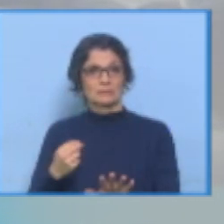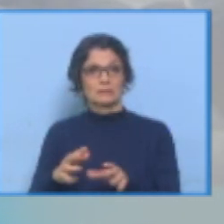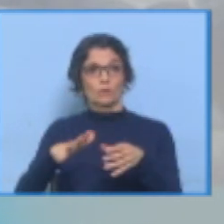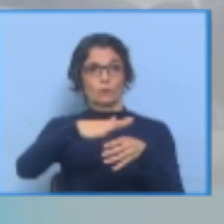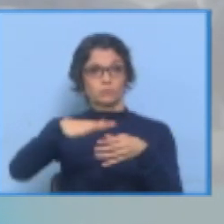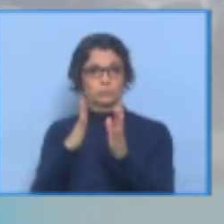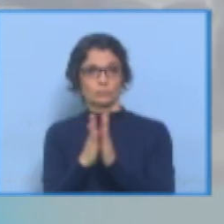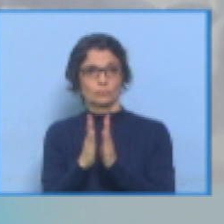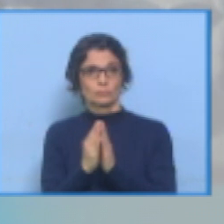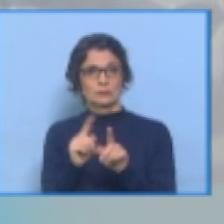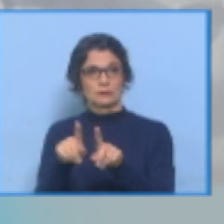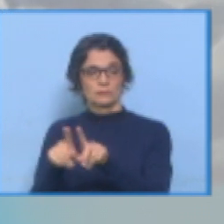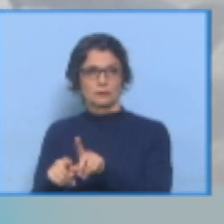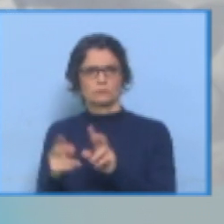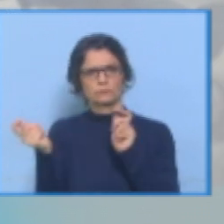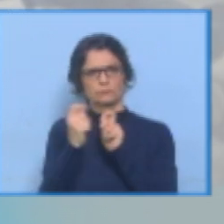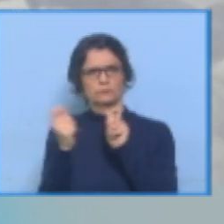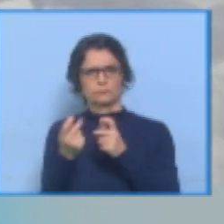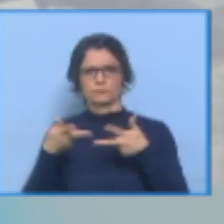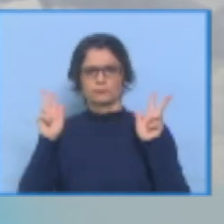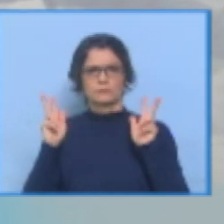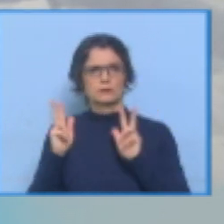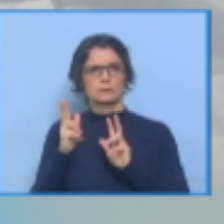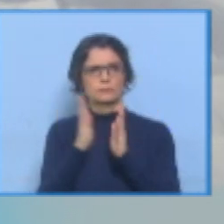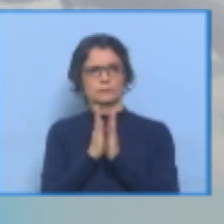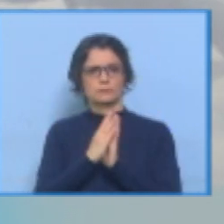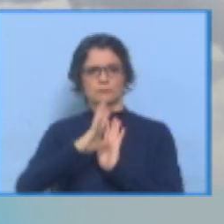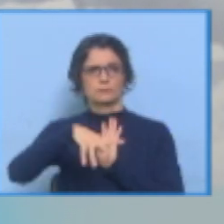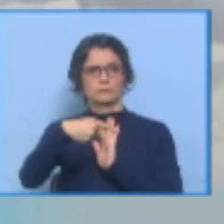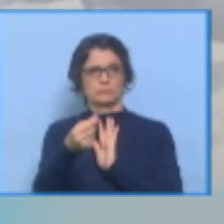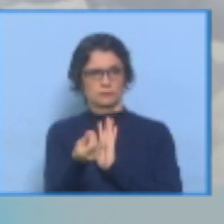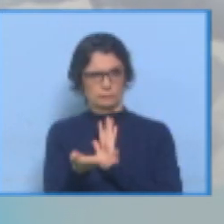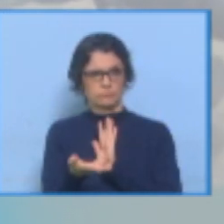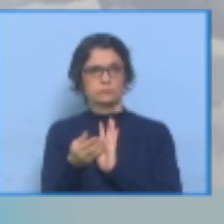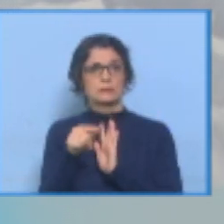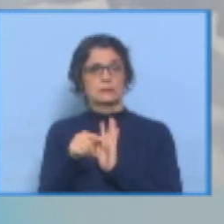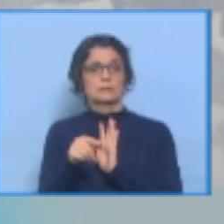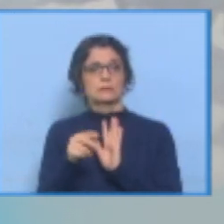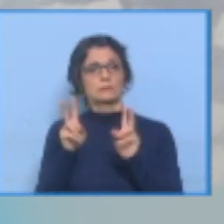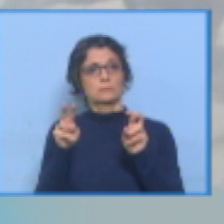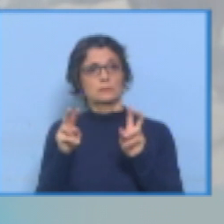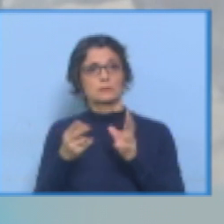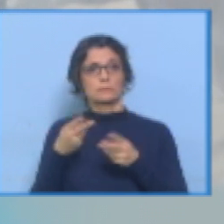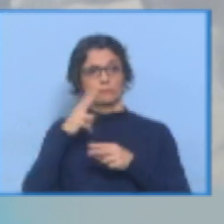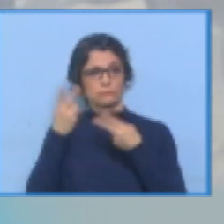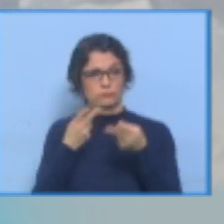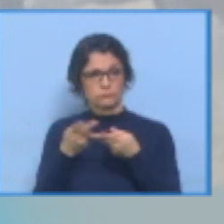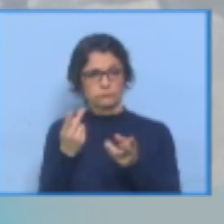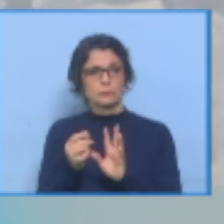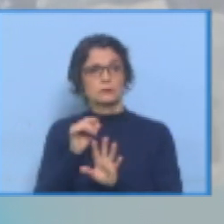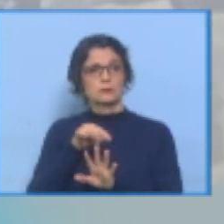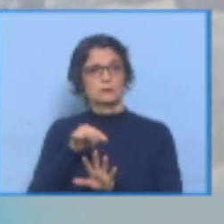debate sobre a liberdade religiosa no mundo. Uma problemática que vamos analisar daqui a pouco com Catarina Martins Betancourt, depois de lhe